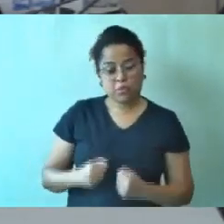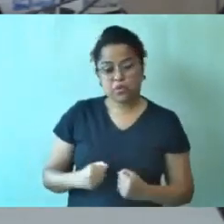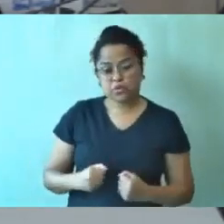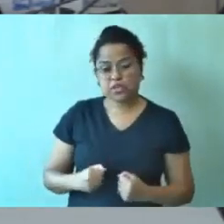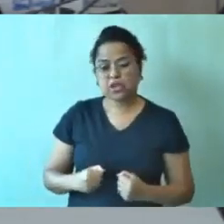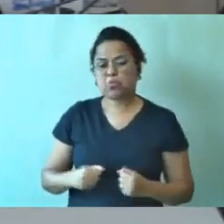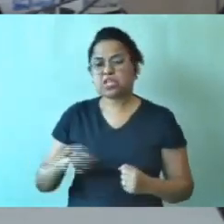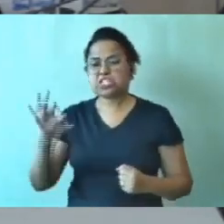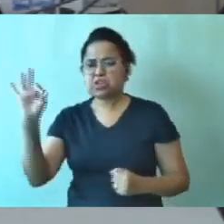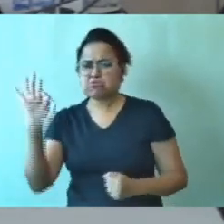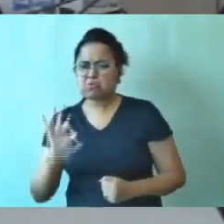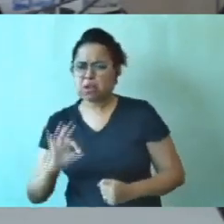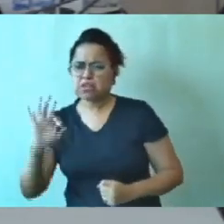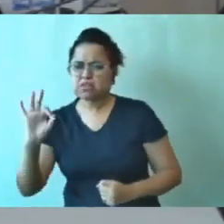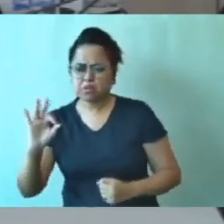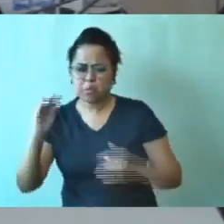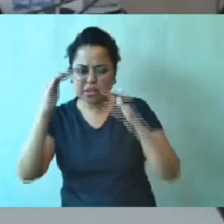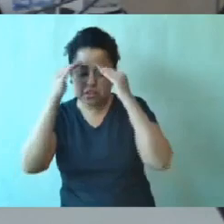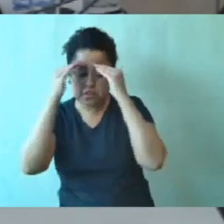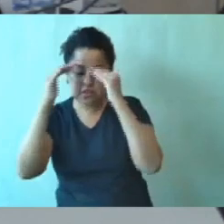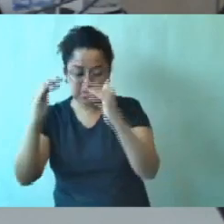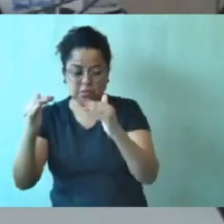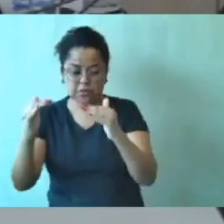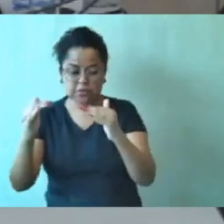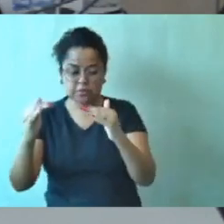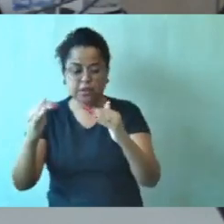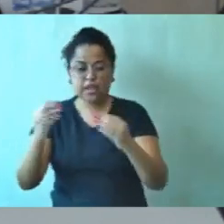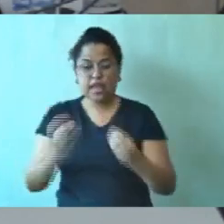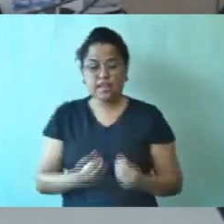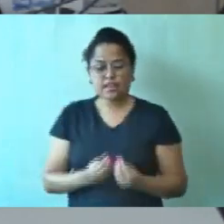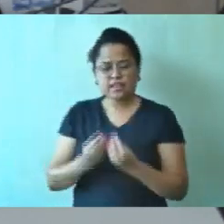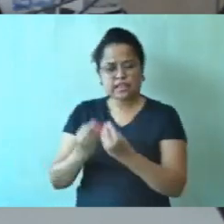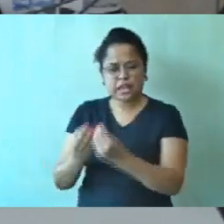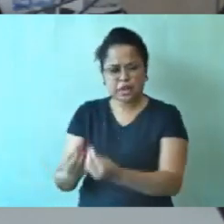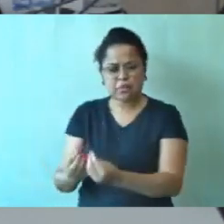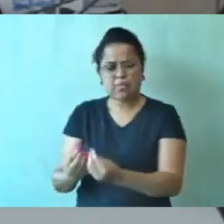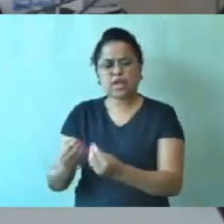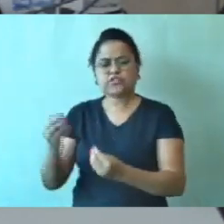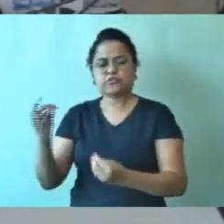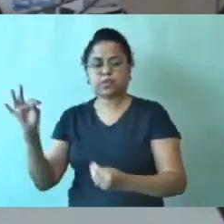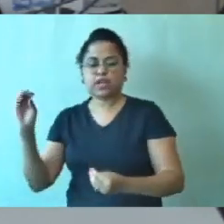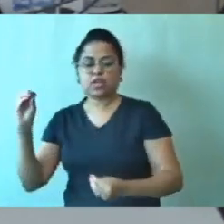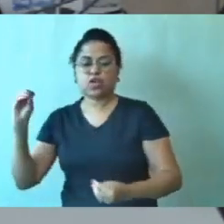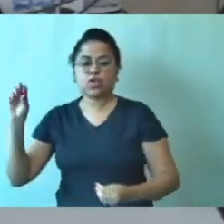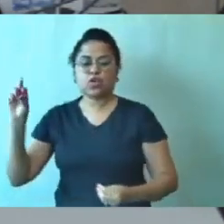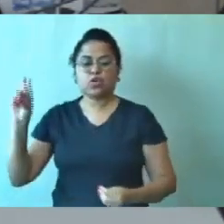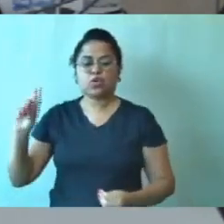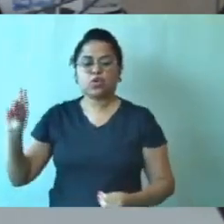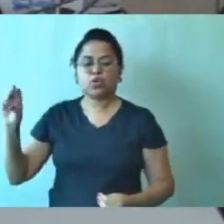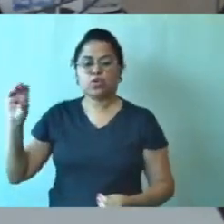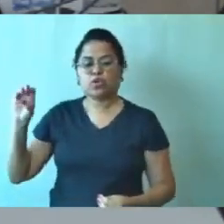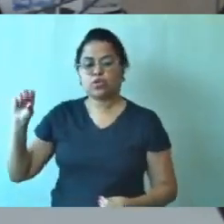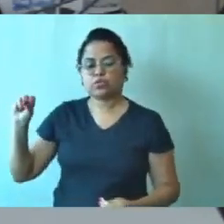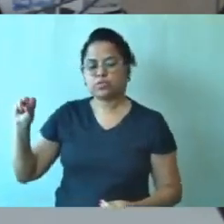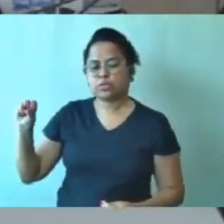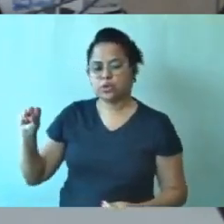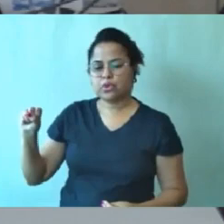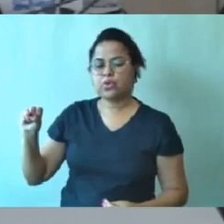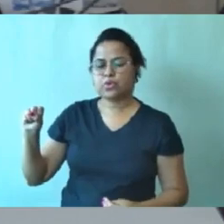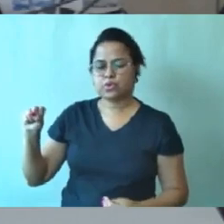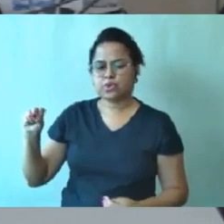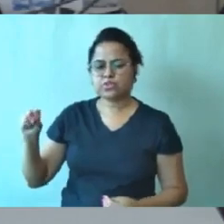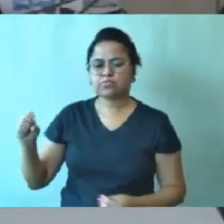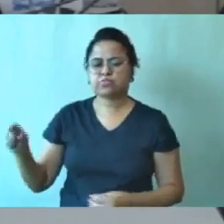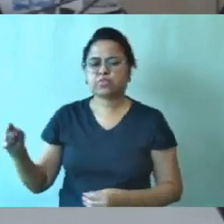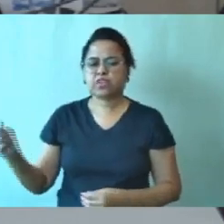percentuais, esse repasse ele foi feito, então, para a Torres, e a Torres anuiu na BH Leste, já foi feito direto, porque